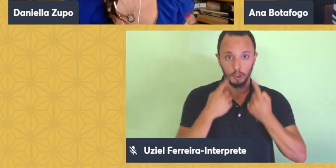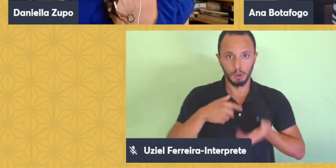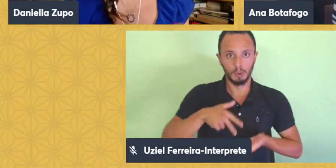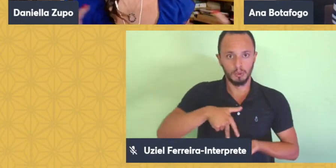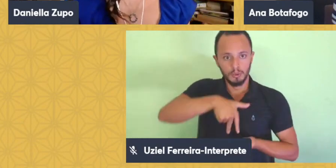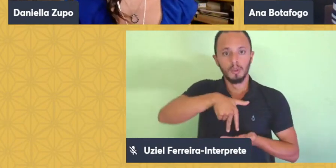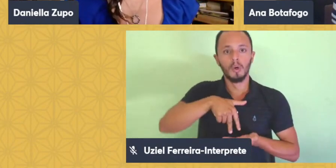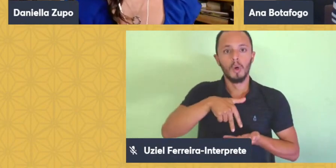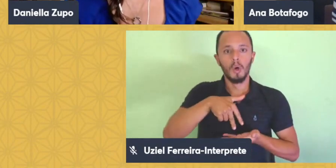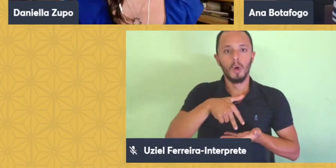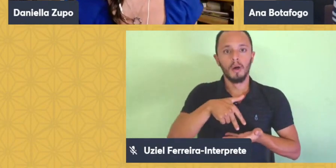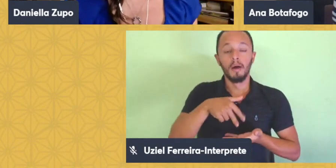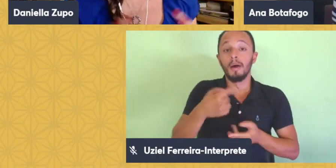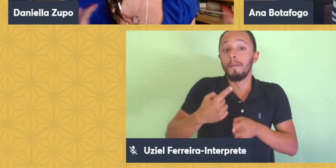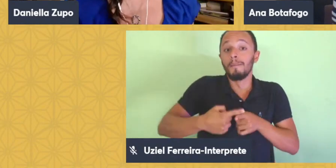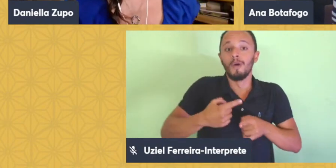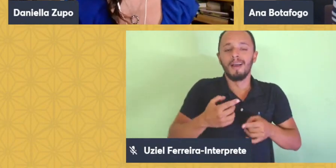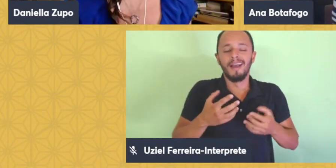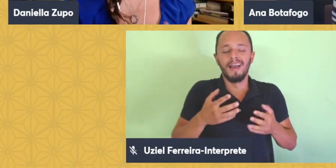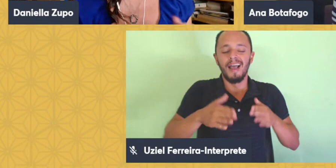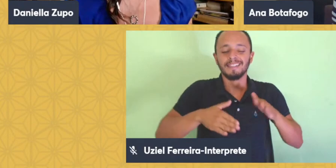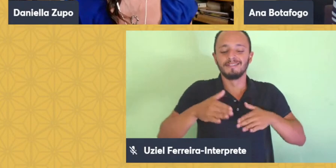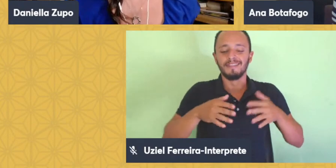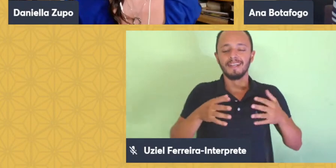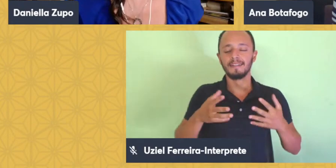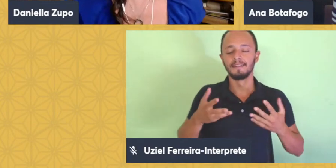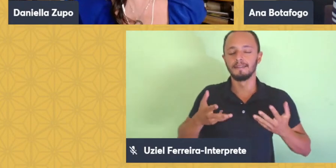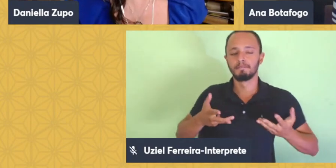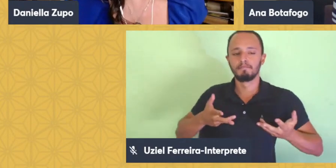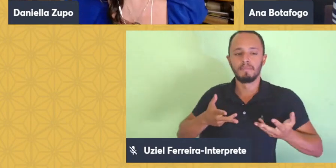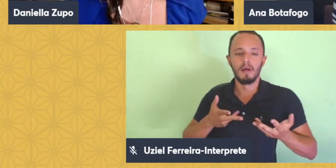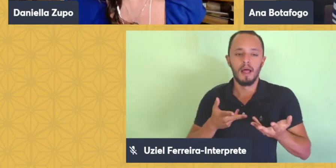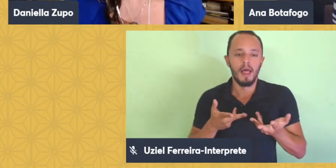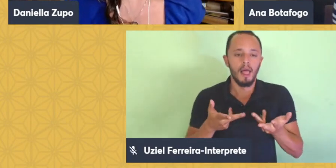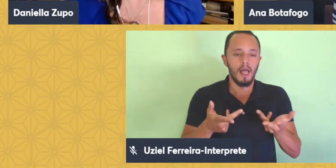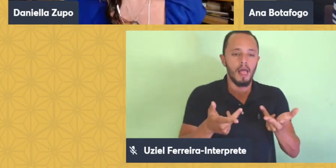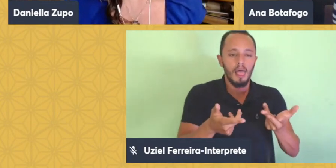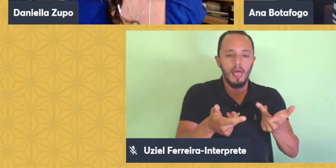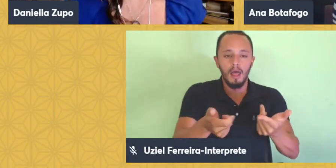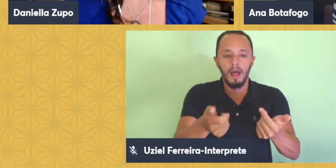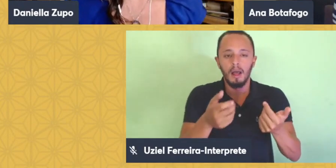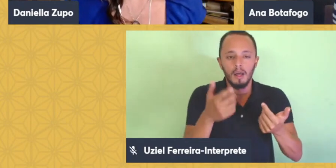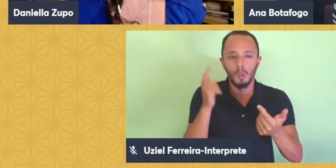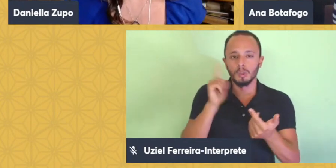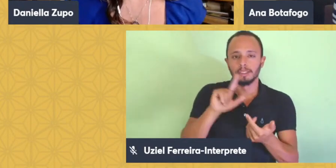ela disse que você parece levitar quando você tá dançando né